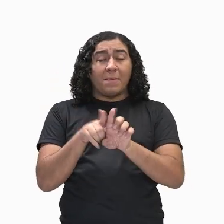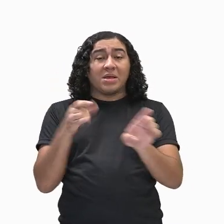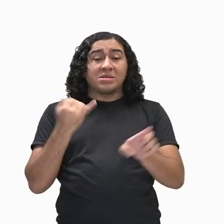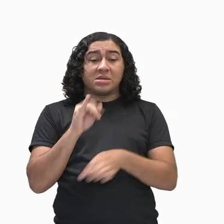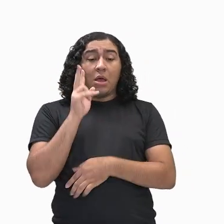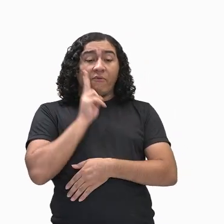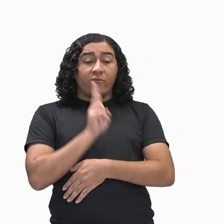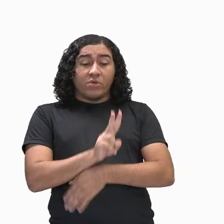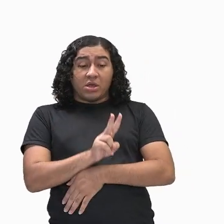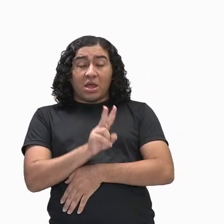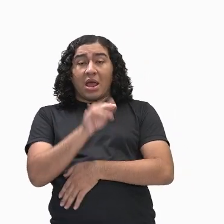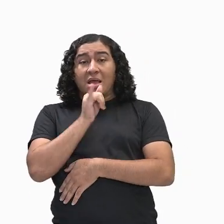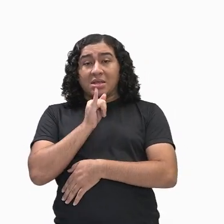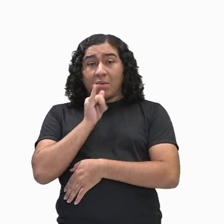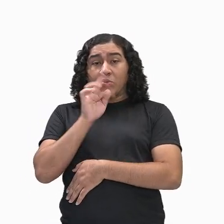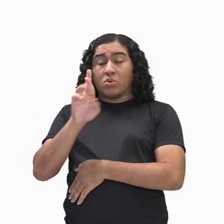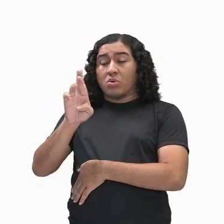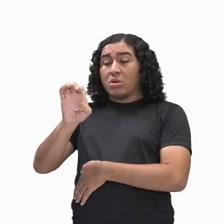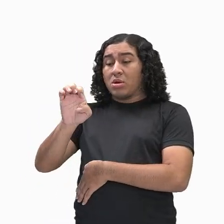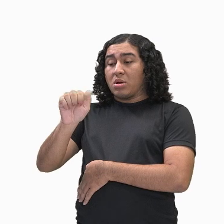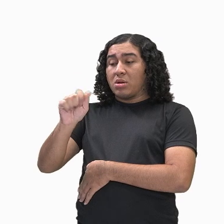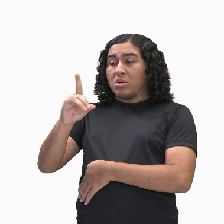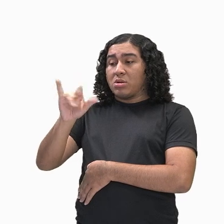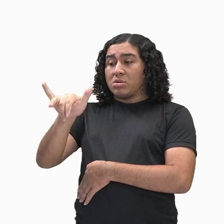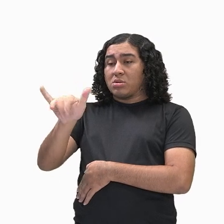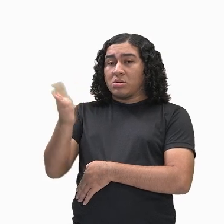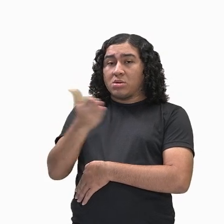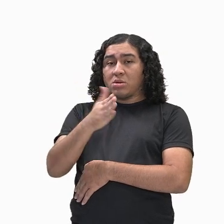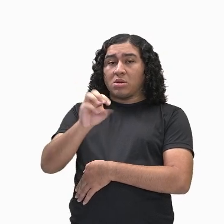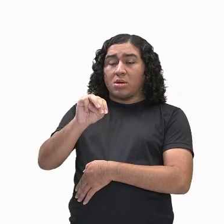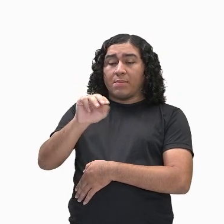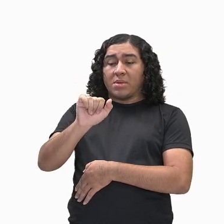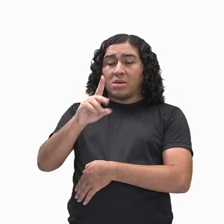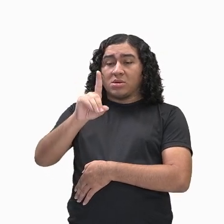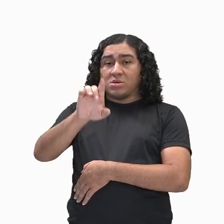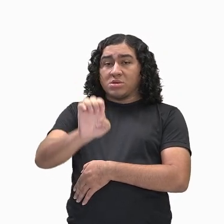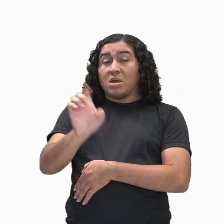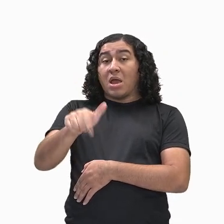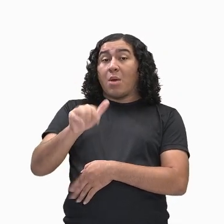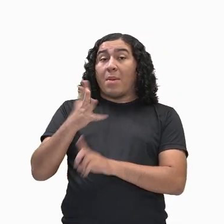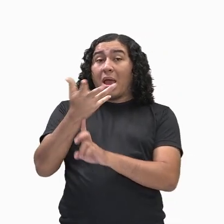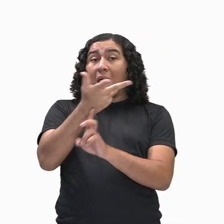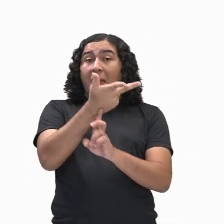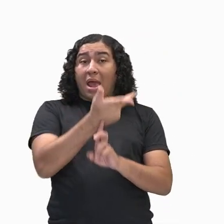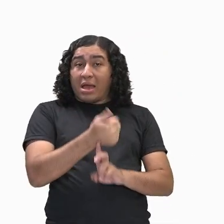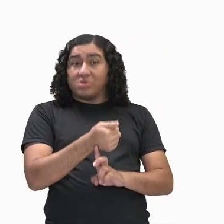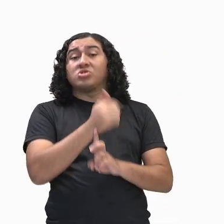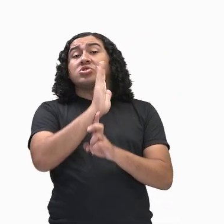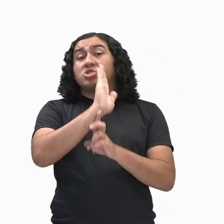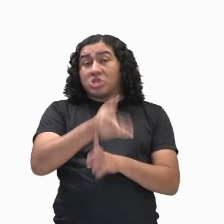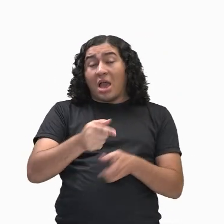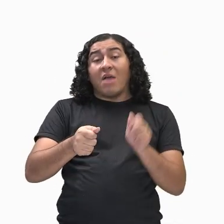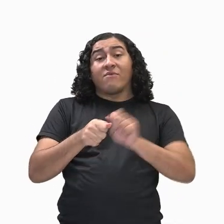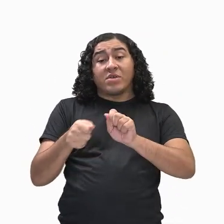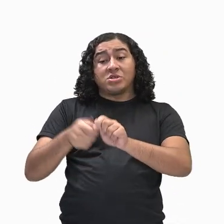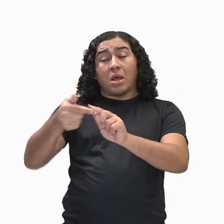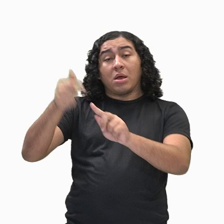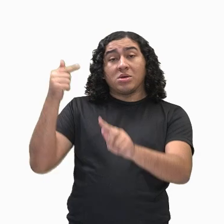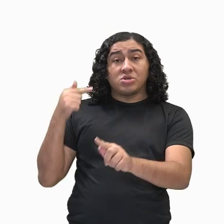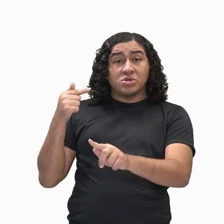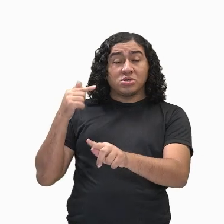fala handmade, estamos falando aqui de uma arte que ela já está pronta.